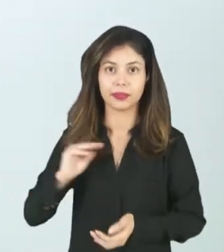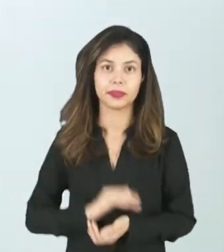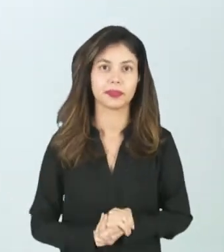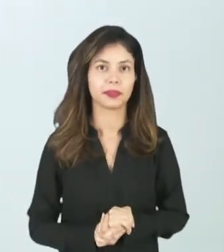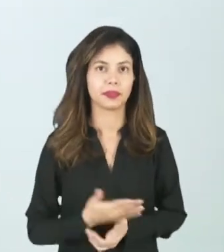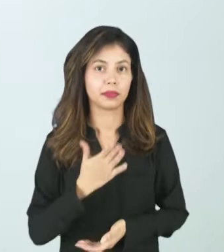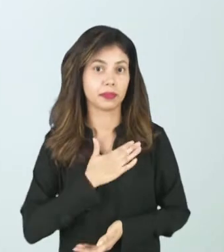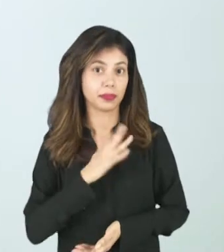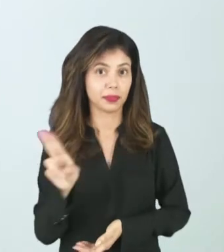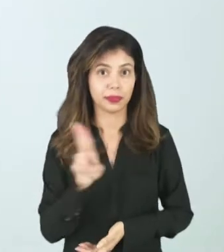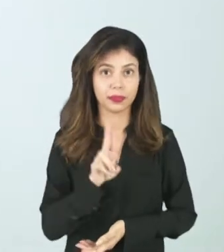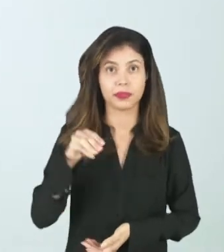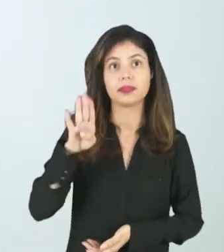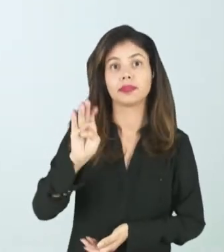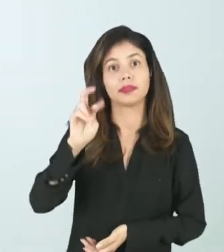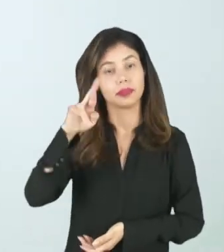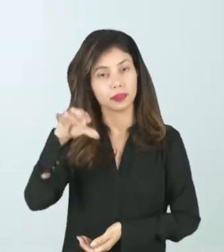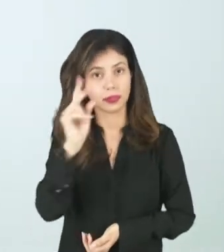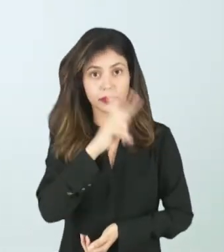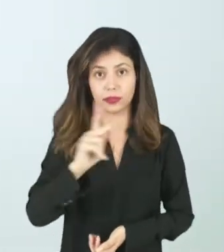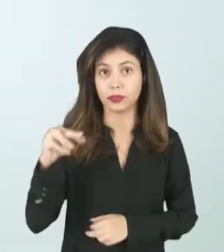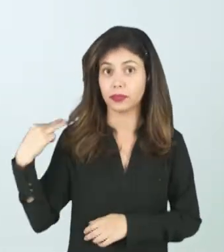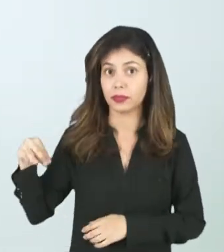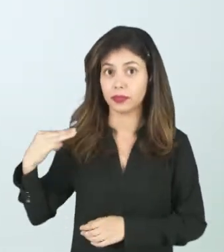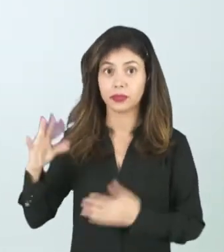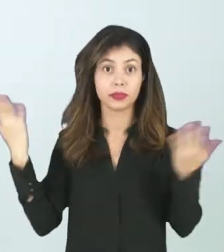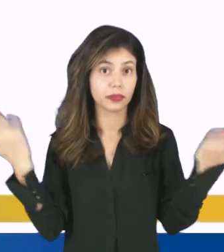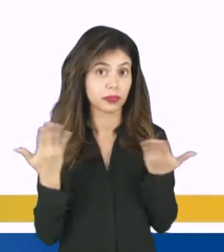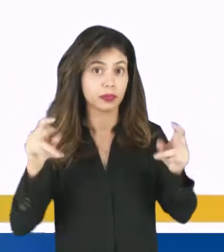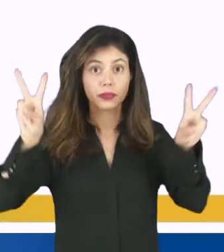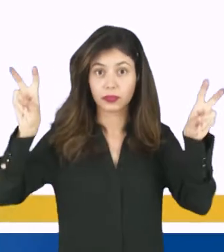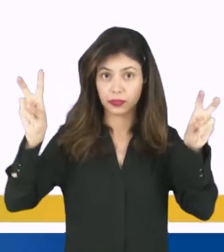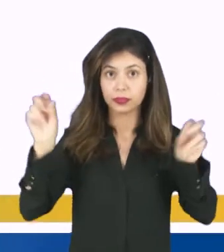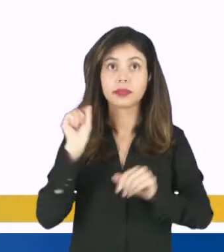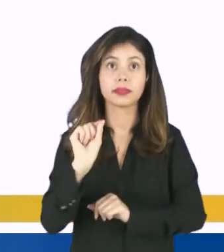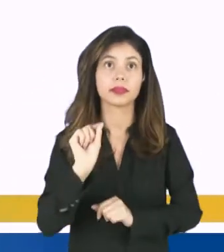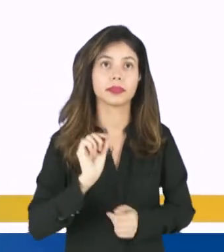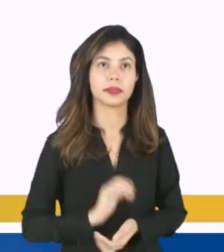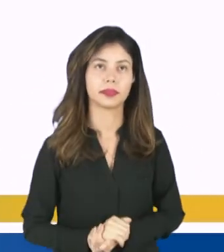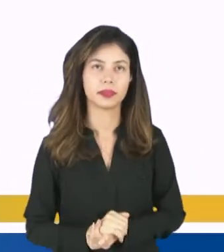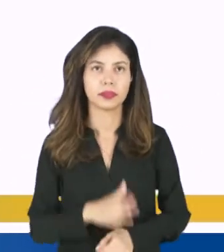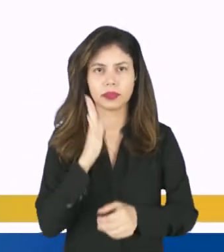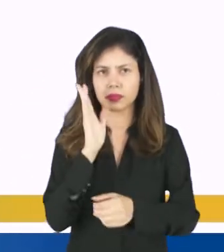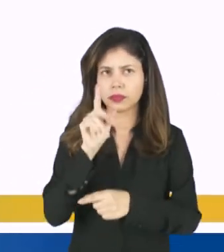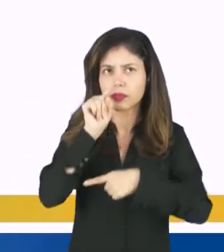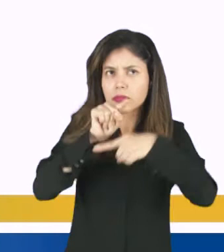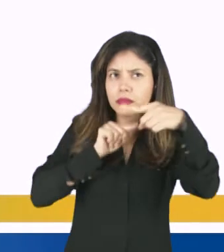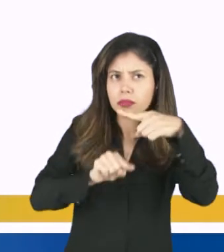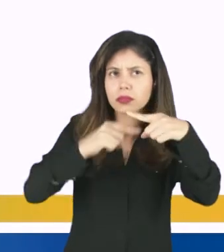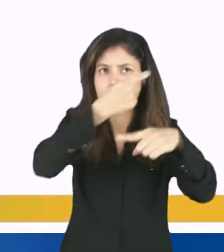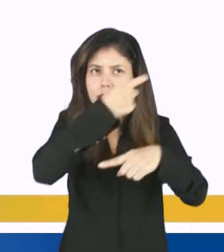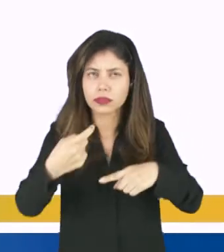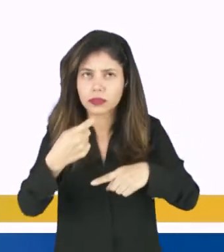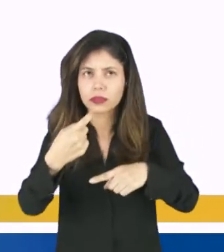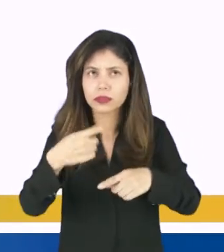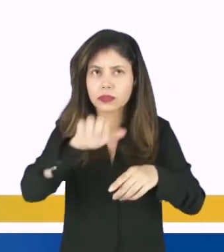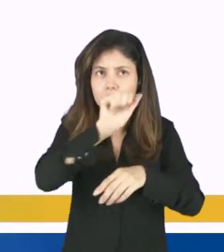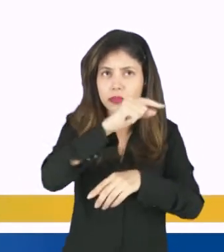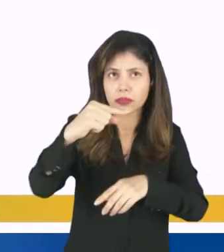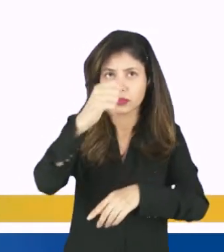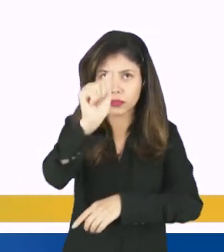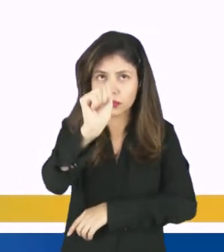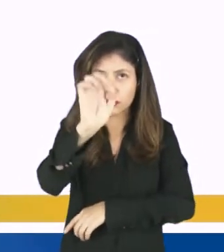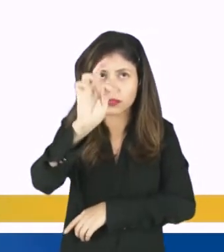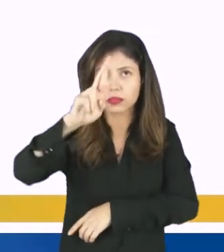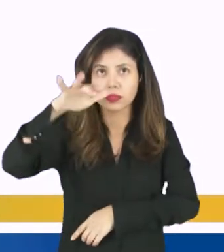Bartô, professor de matemática, e o tema da aula de hoje é divisão por x menos a, que é o teorema